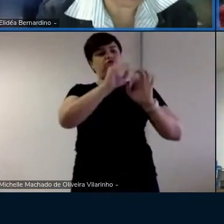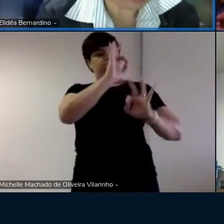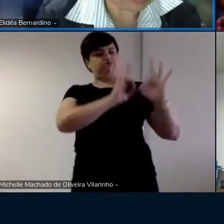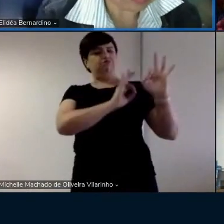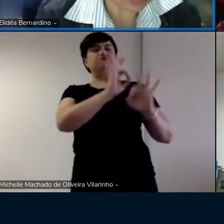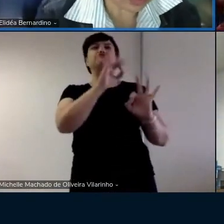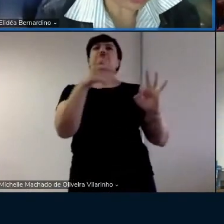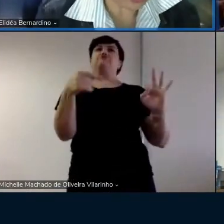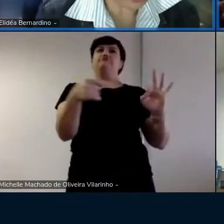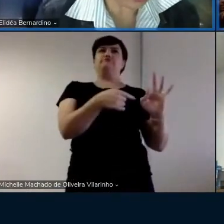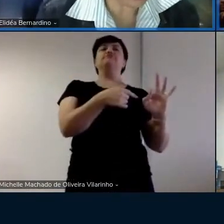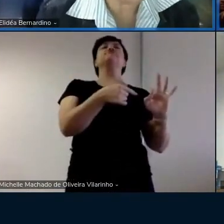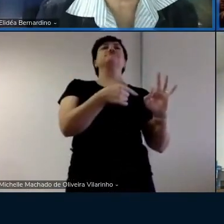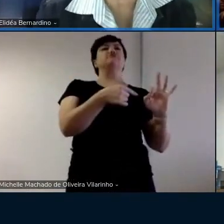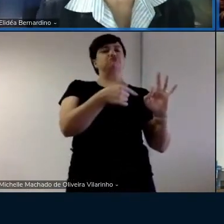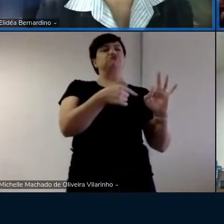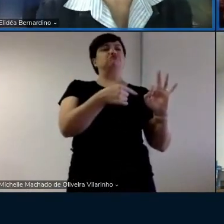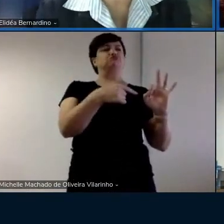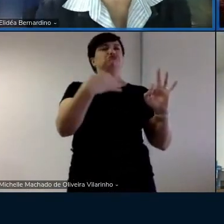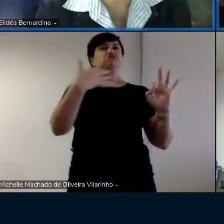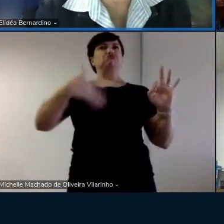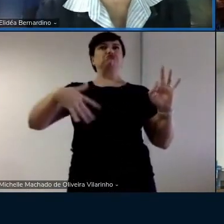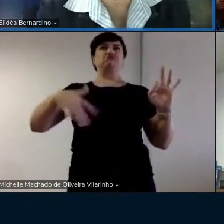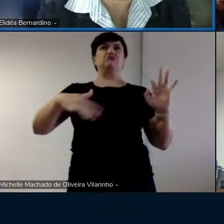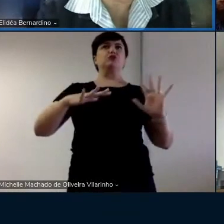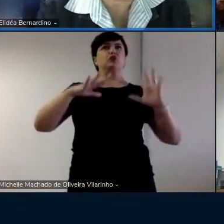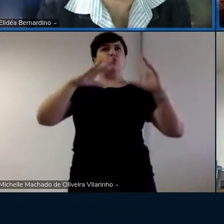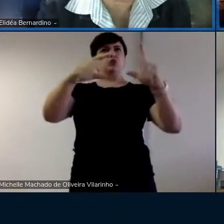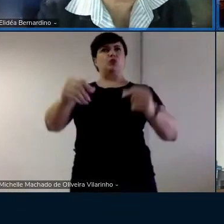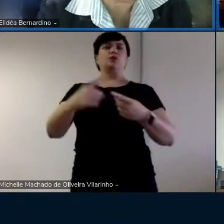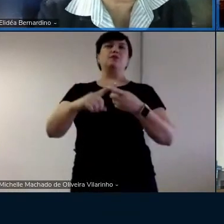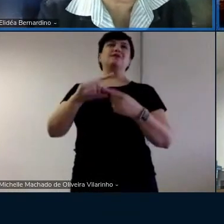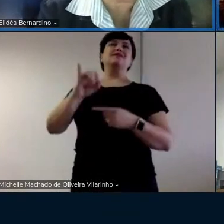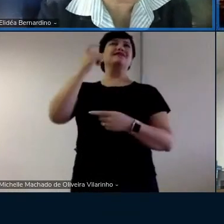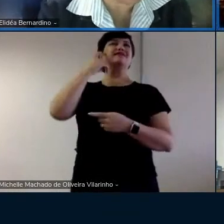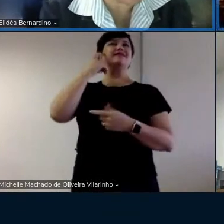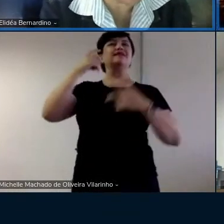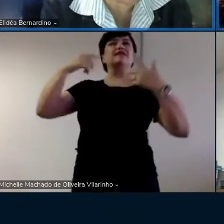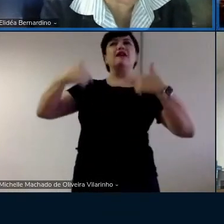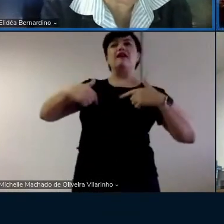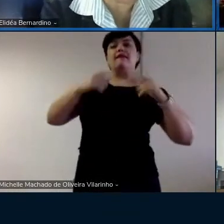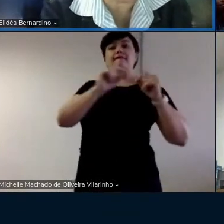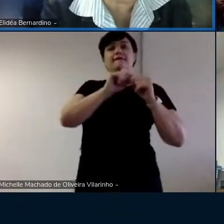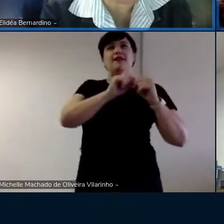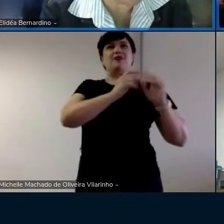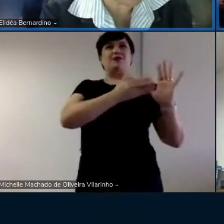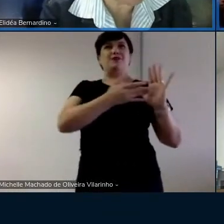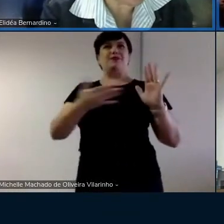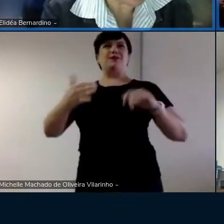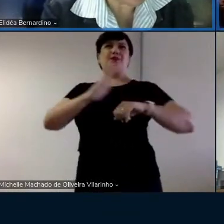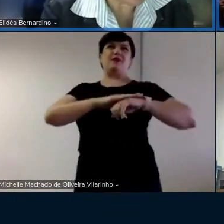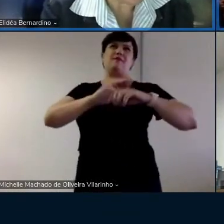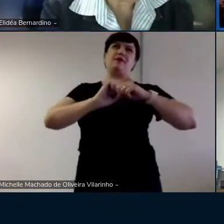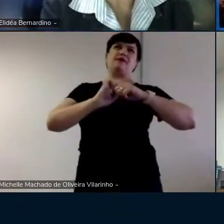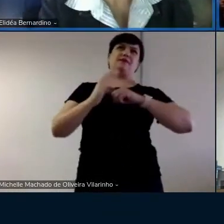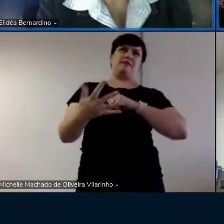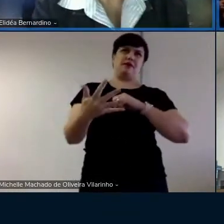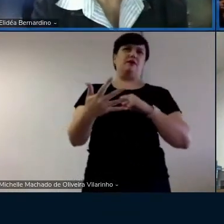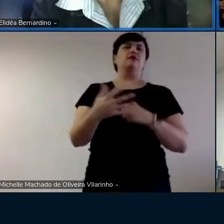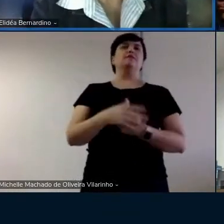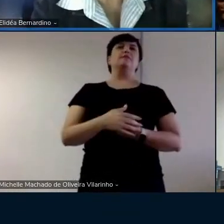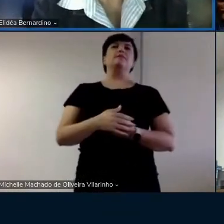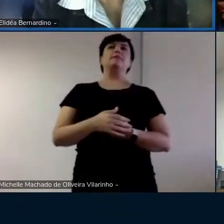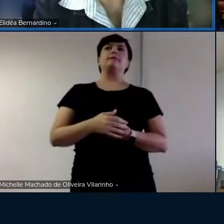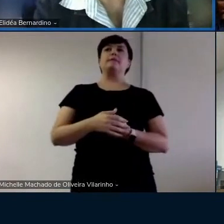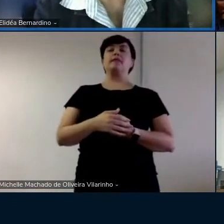trabalho muito minucioso, principalmente se considerarmos que foi feito durante a pandemia. E